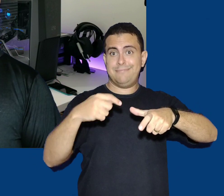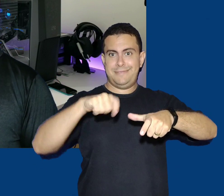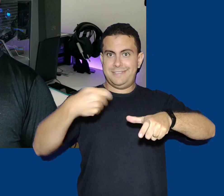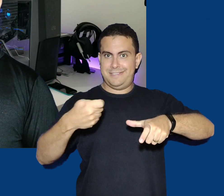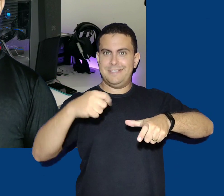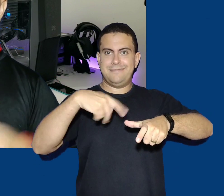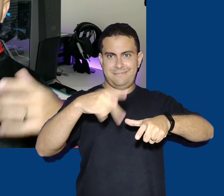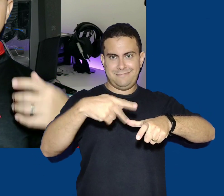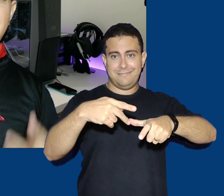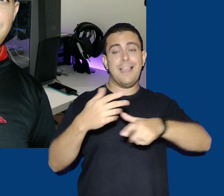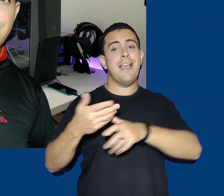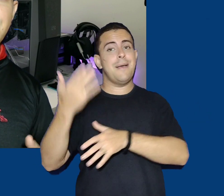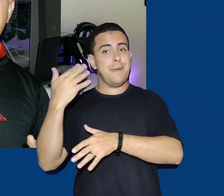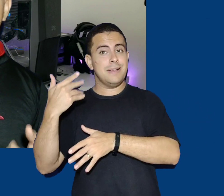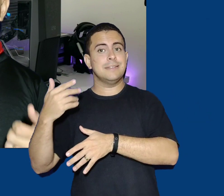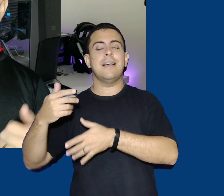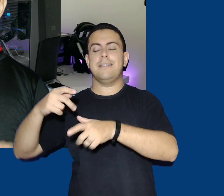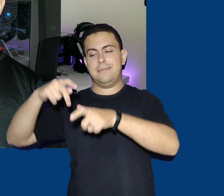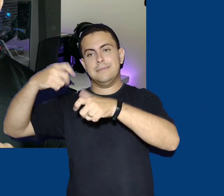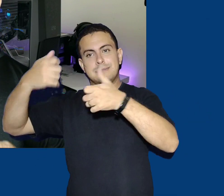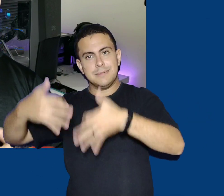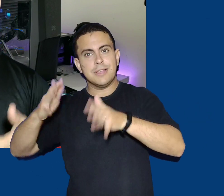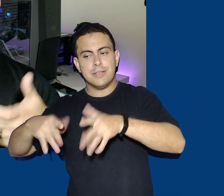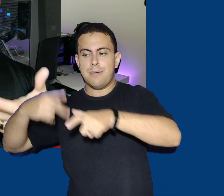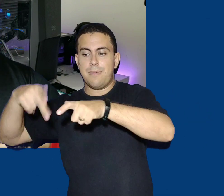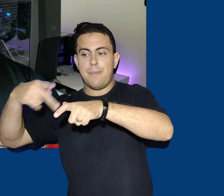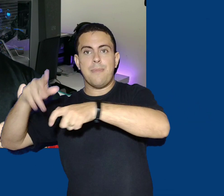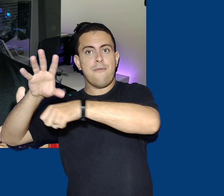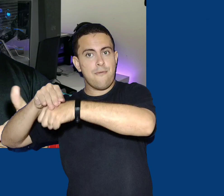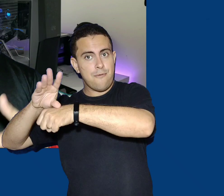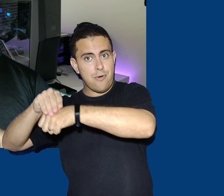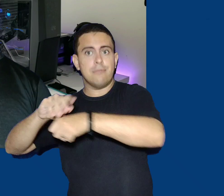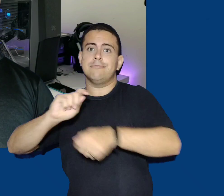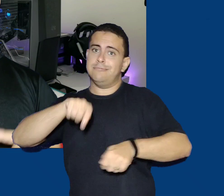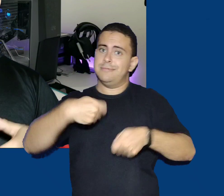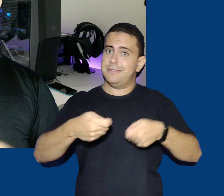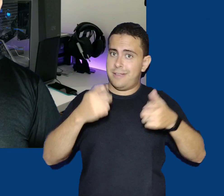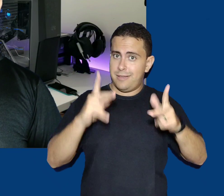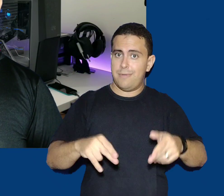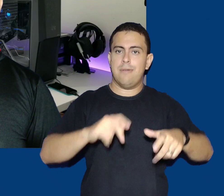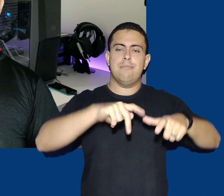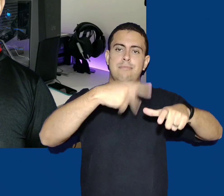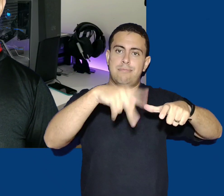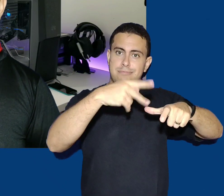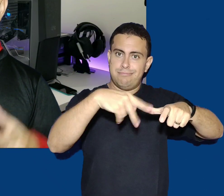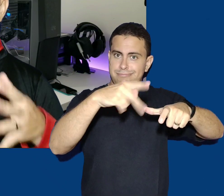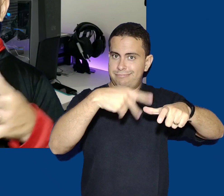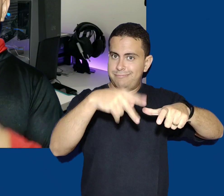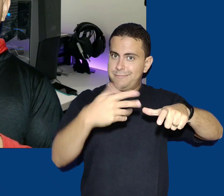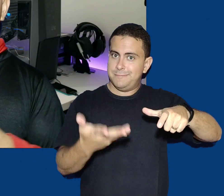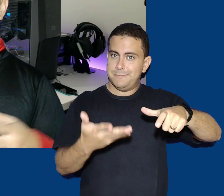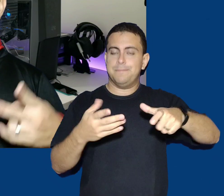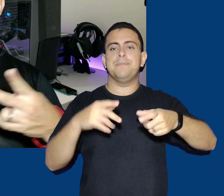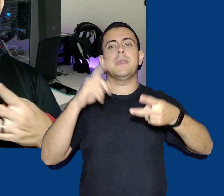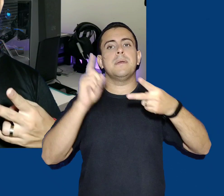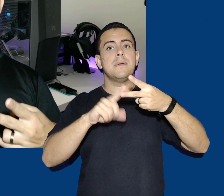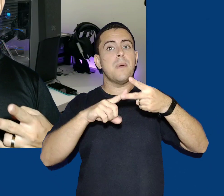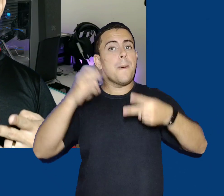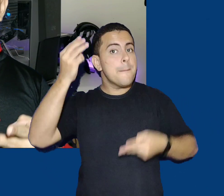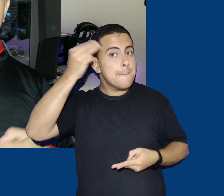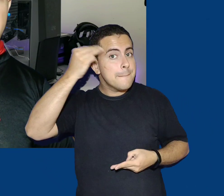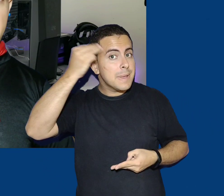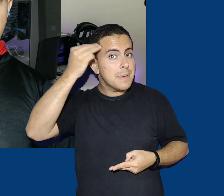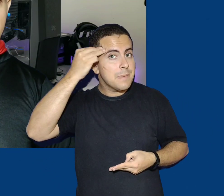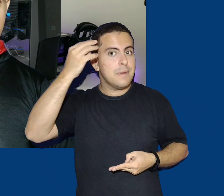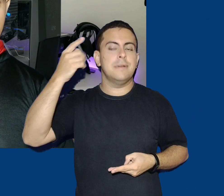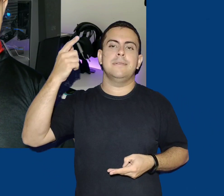já tinha mostrado antes, do processador de imagens. Então, a gente usa o mesmo sinal, que é assim. E